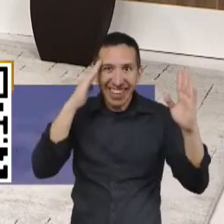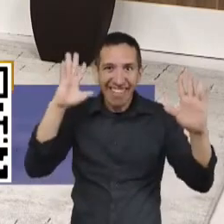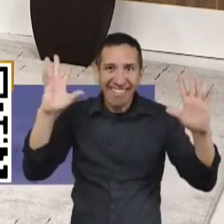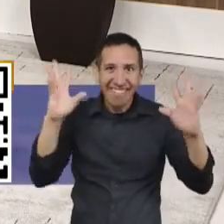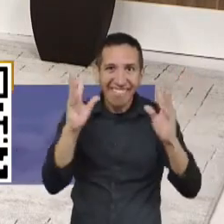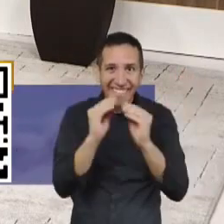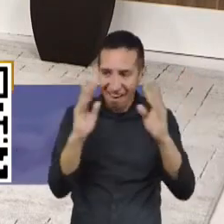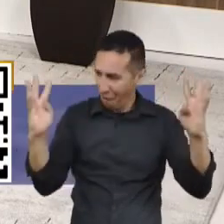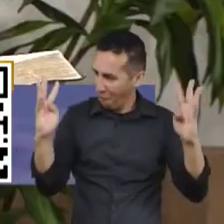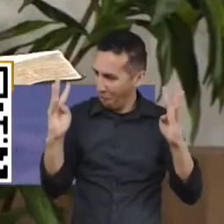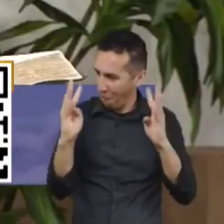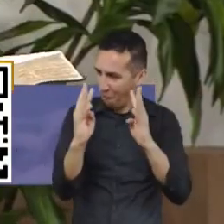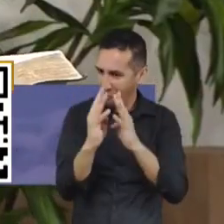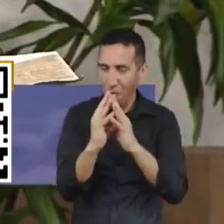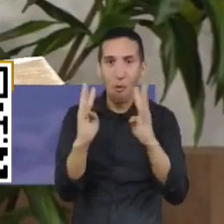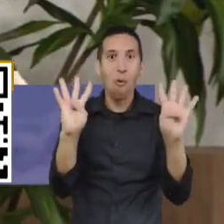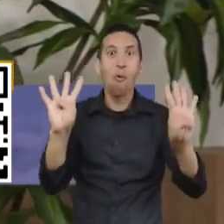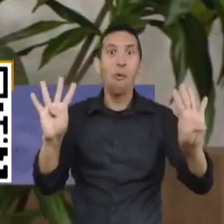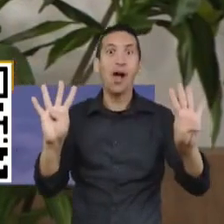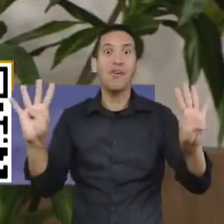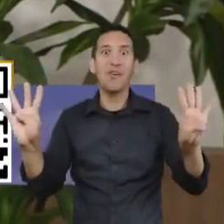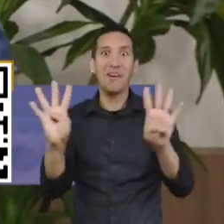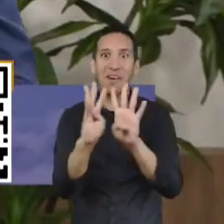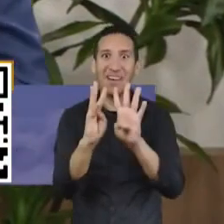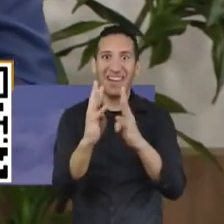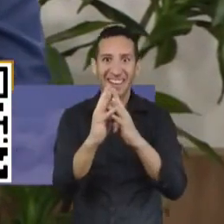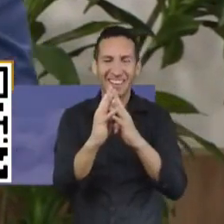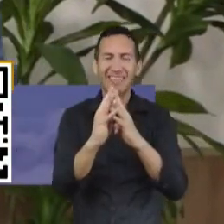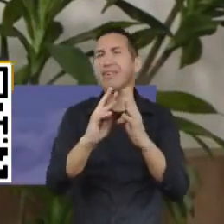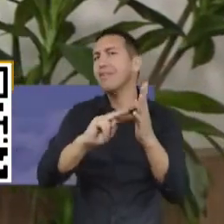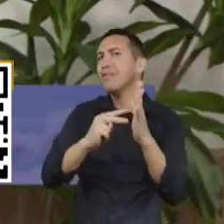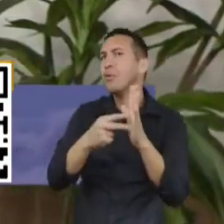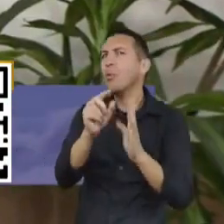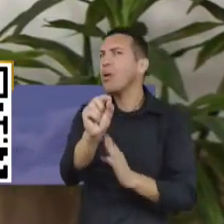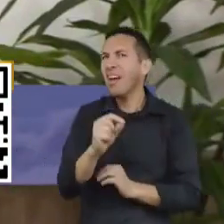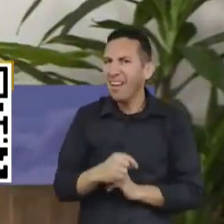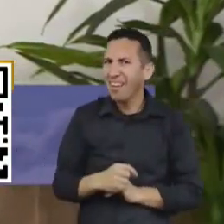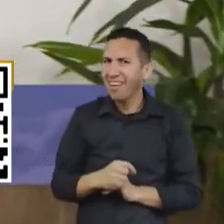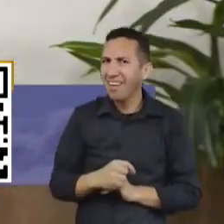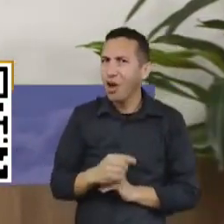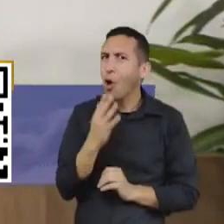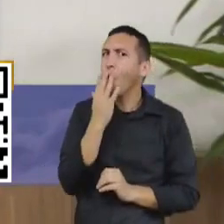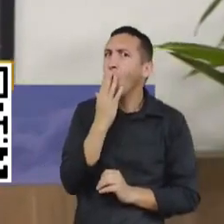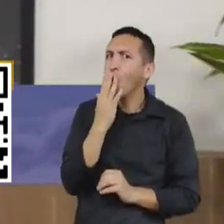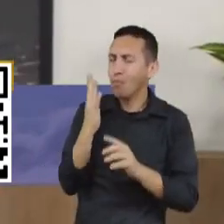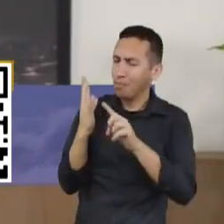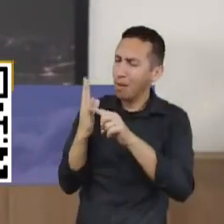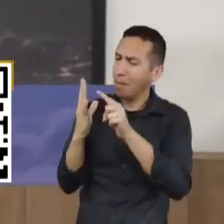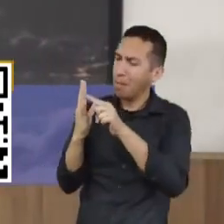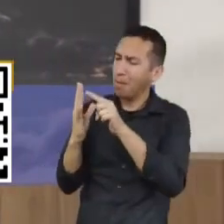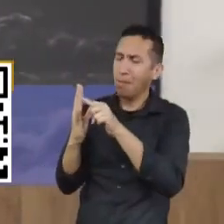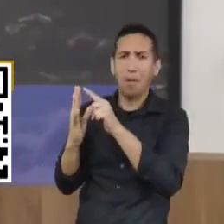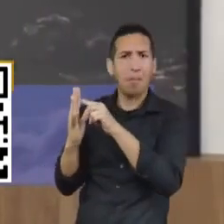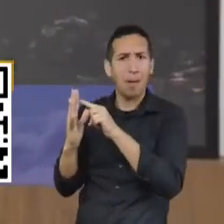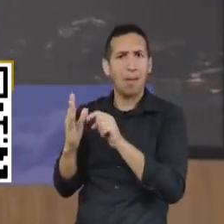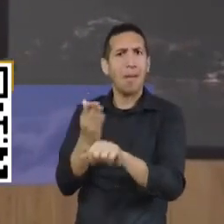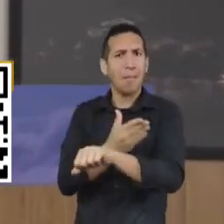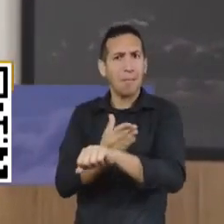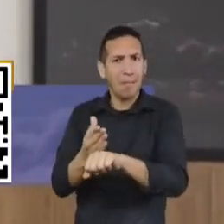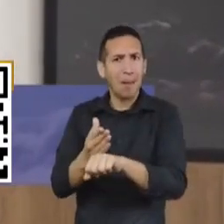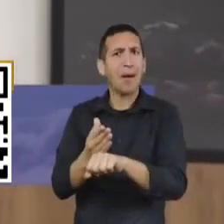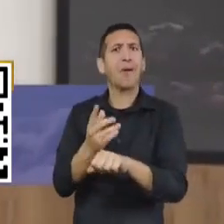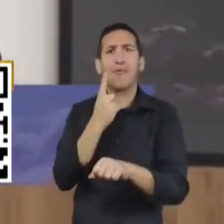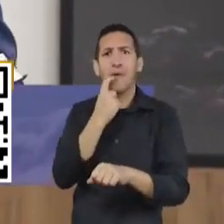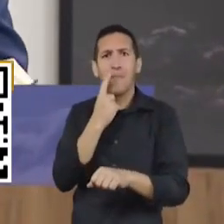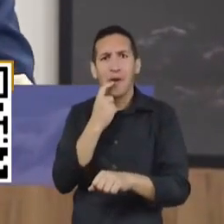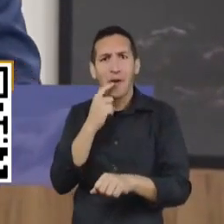cavalo amarelo e o que tudo isso quer dizer bom Os Sete Selos Eles são muito parecidos